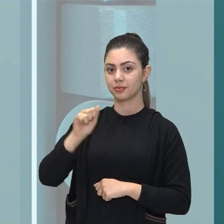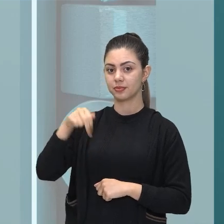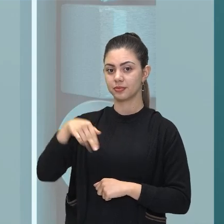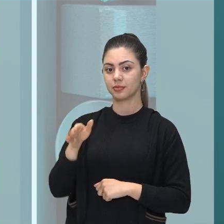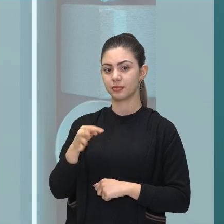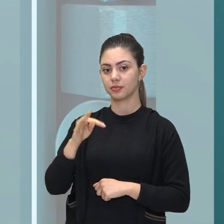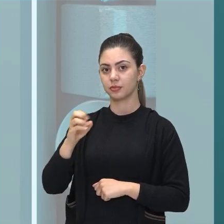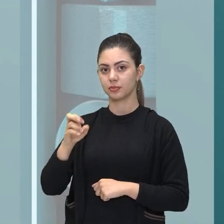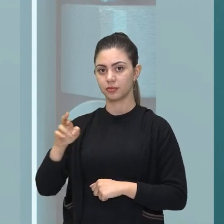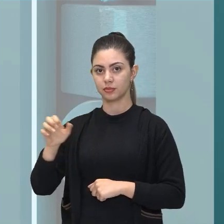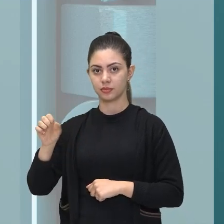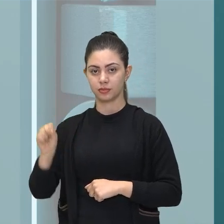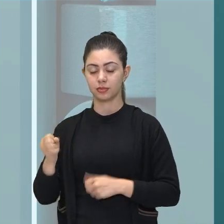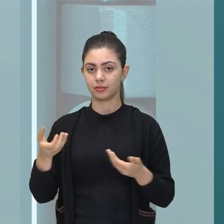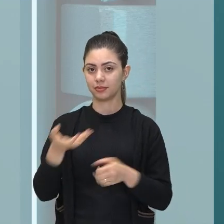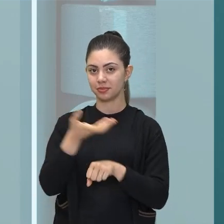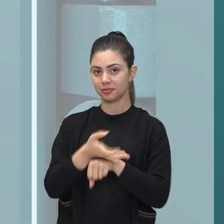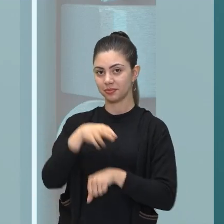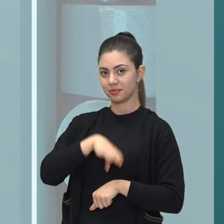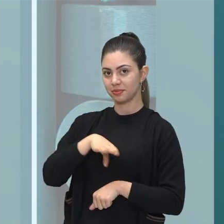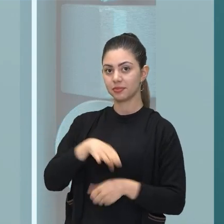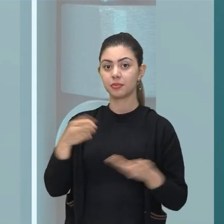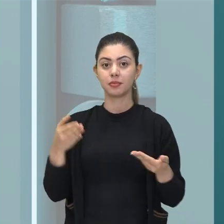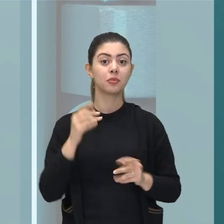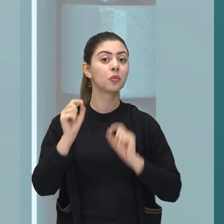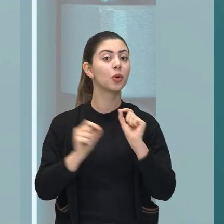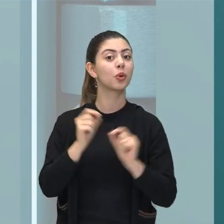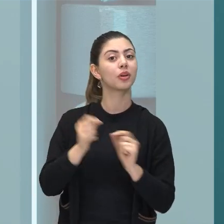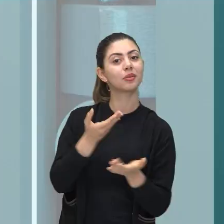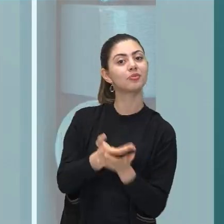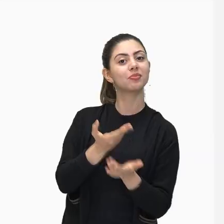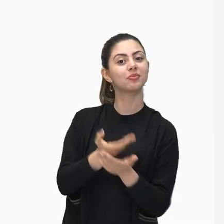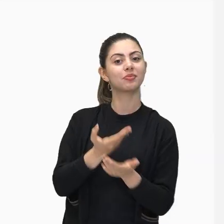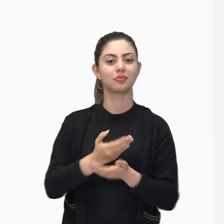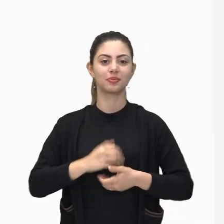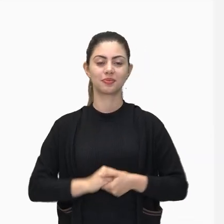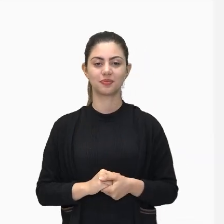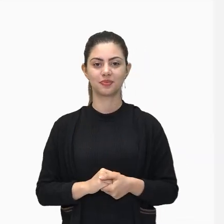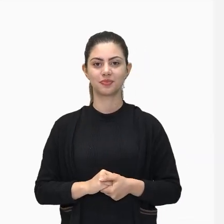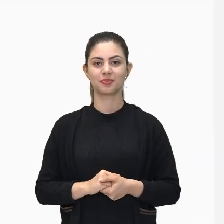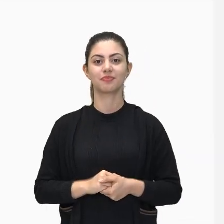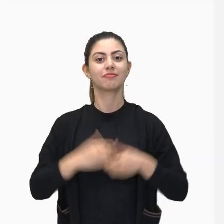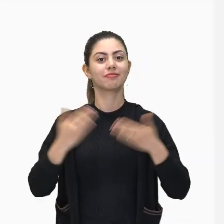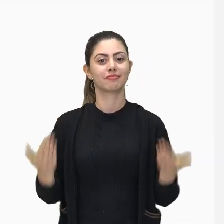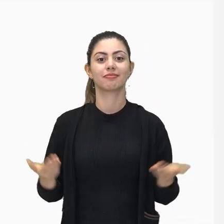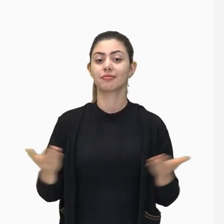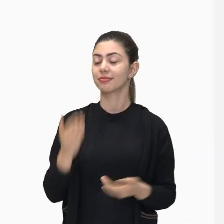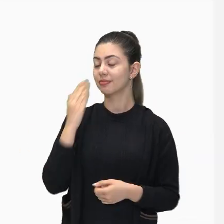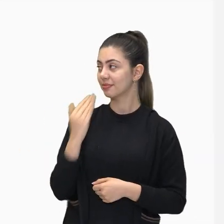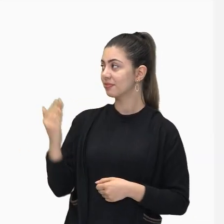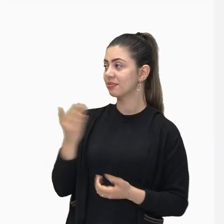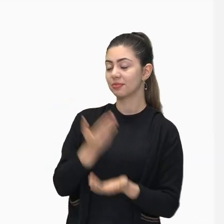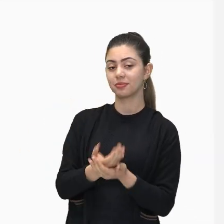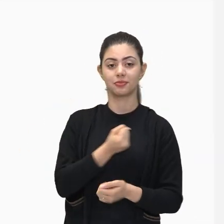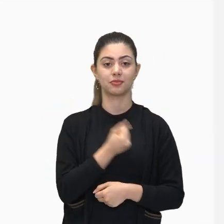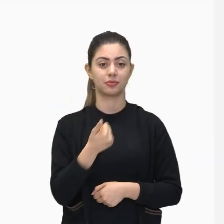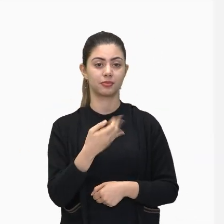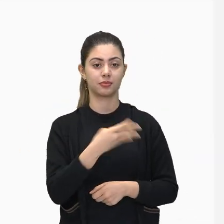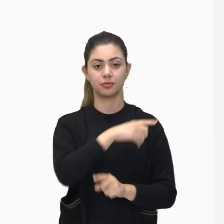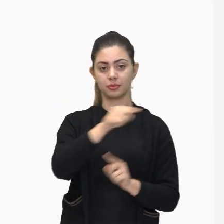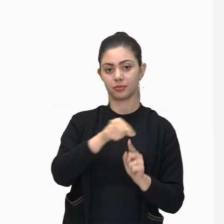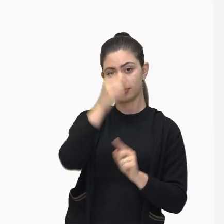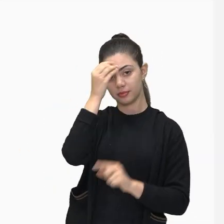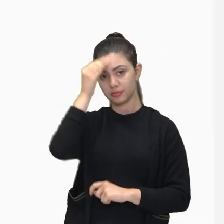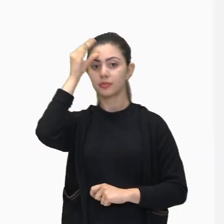de língua portuguesa, e a gente vai dar uma olhadinha no que a gente vai ver na nossa aula. Então, temos aí a aula 14 com o